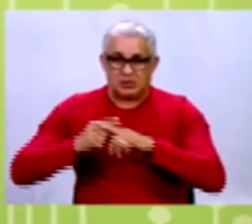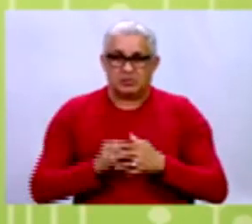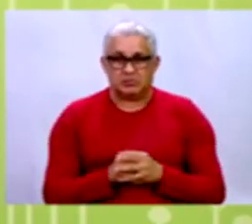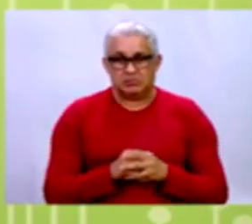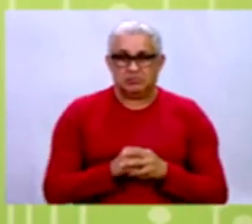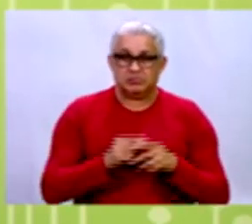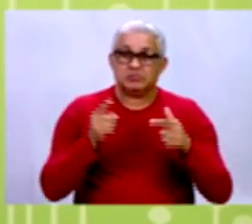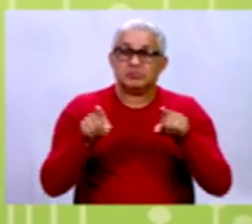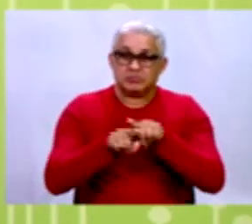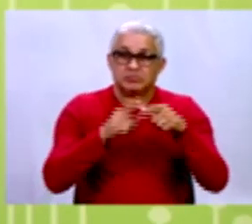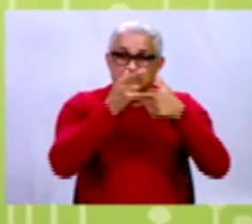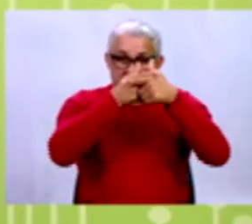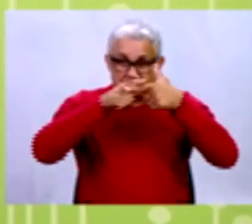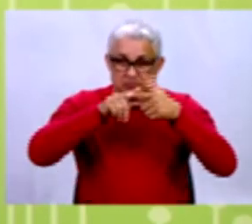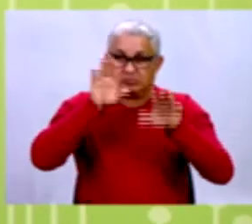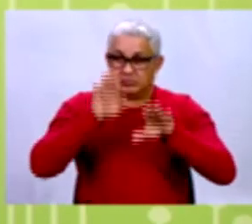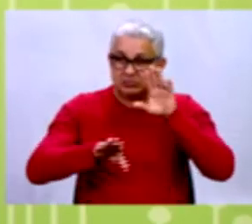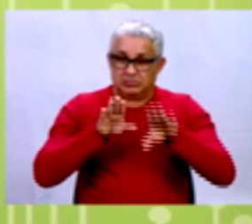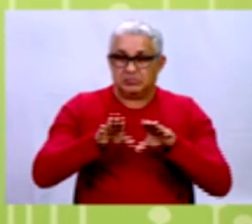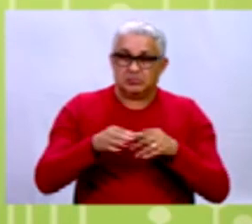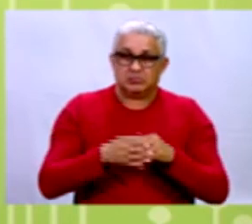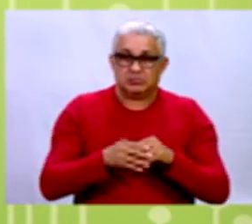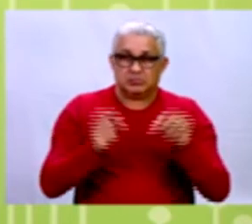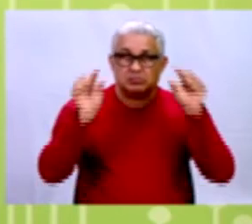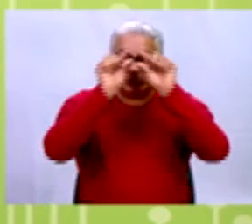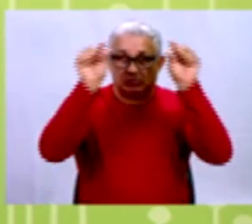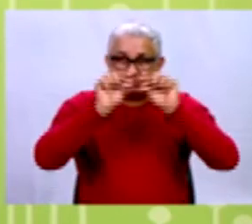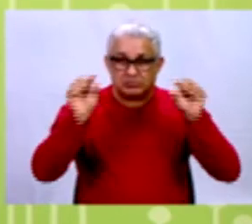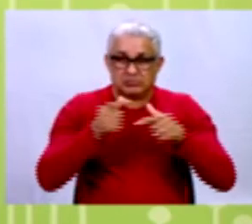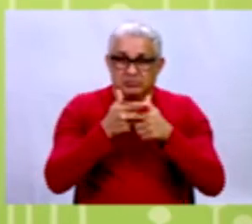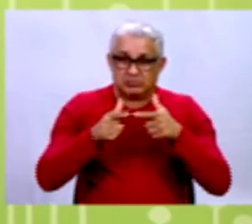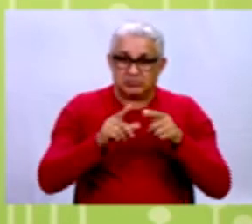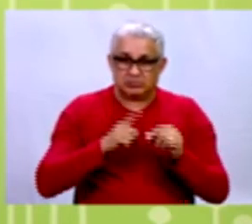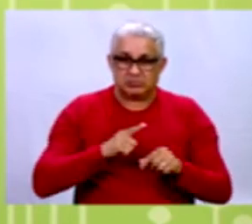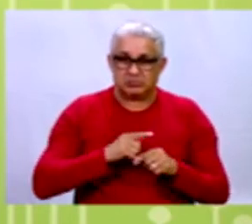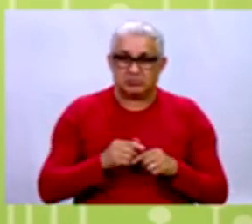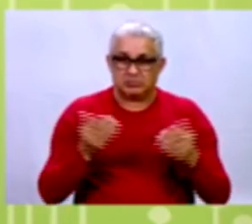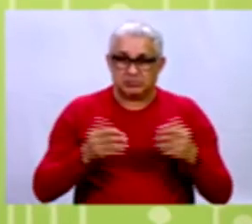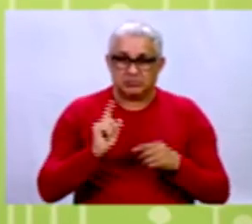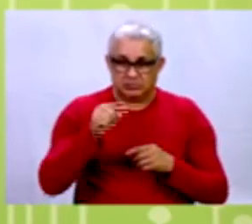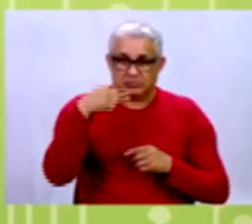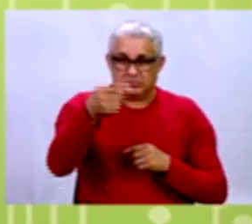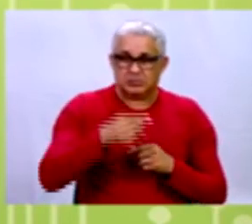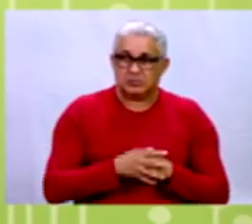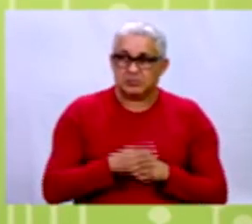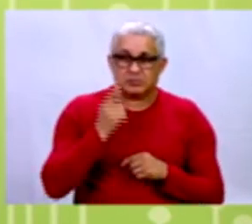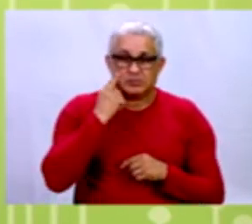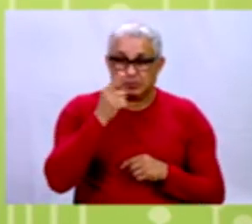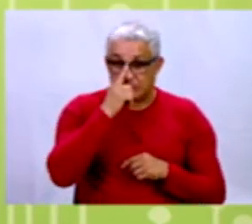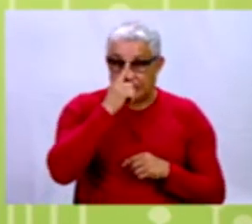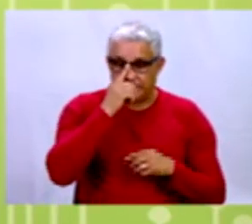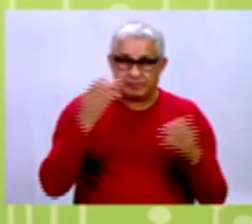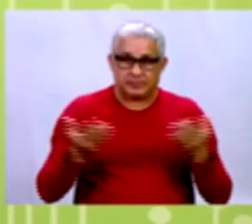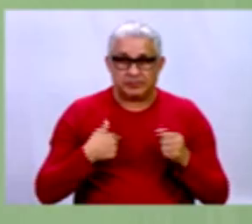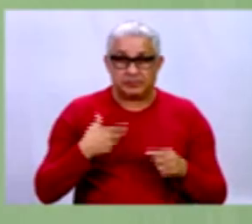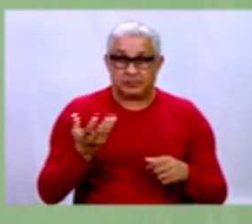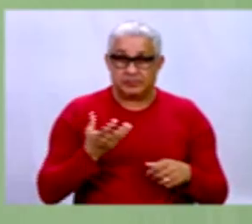E divisão, dependendo do que está sendo pedido no problema, que é o que a gente vai ver adiante aqui. Agora, eu